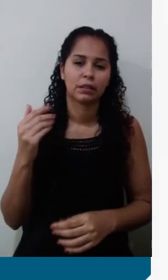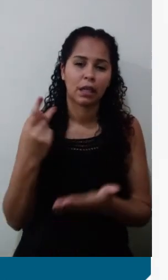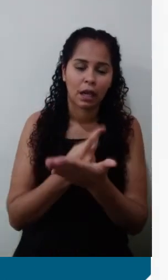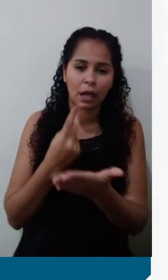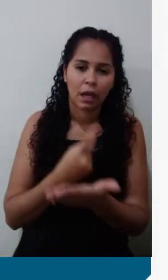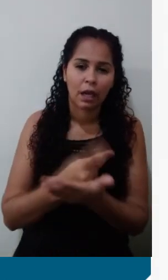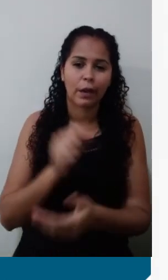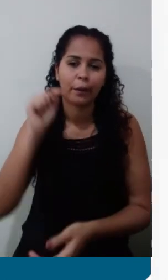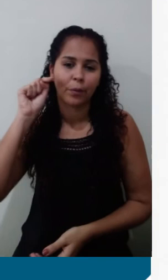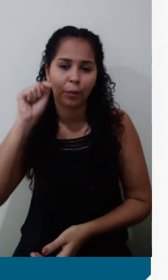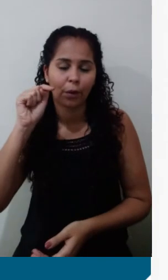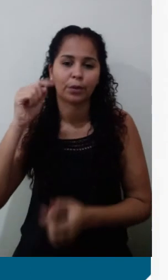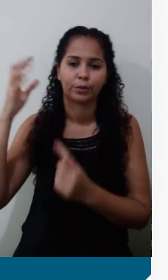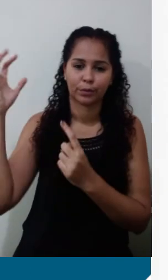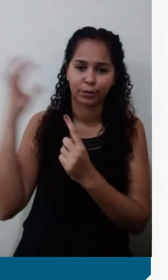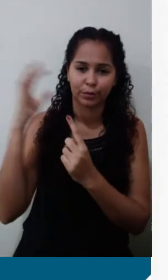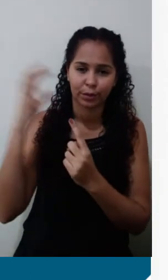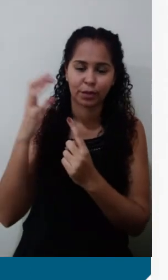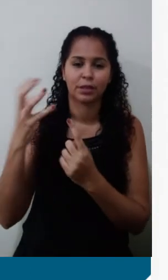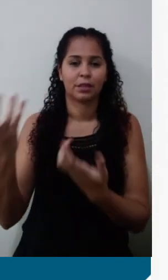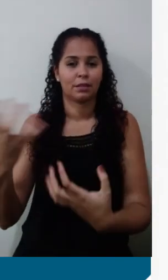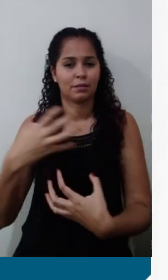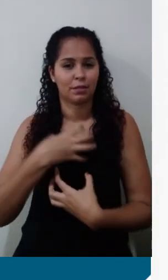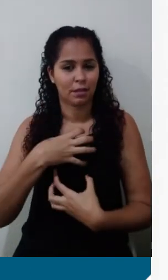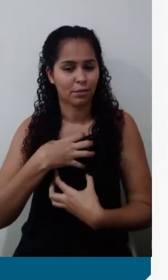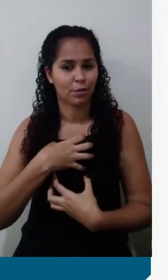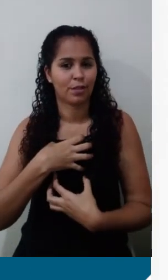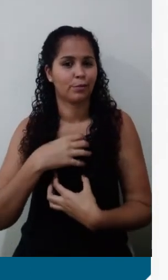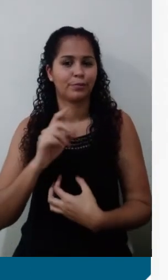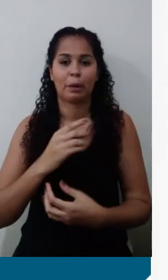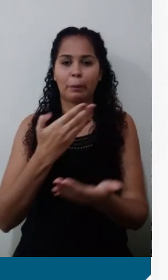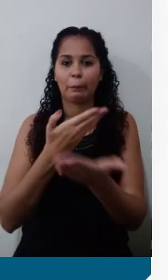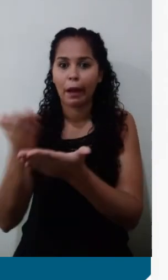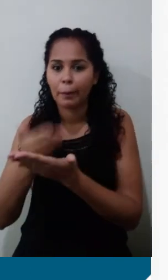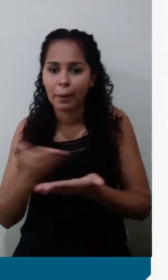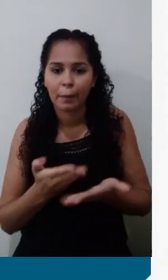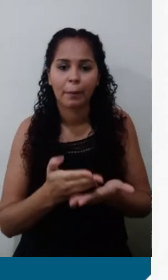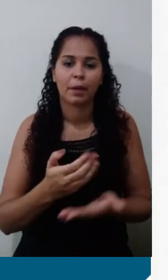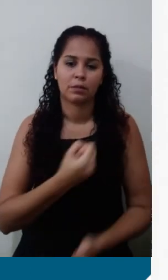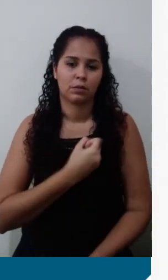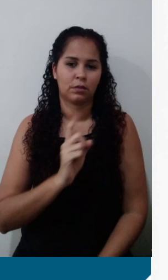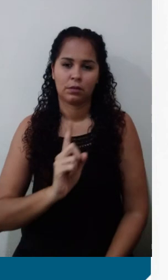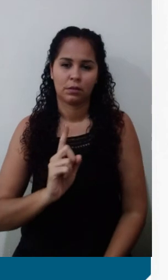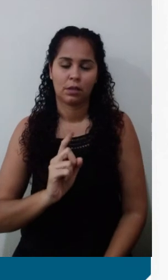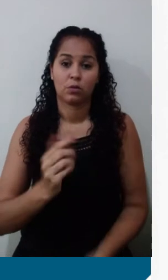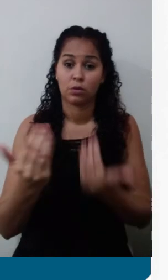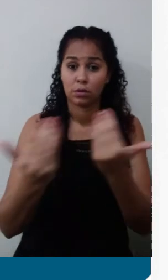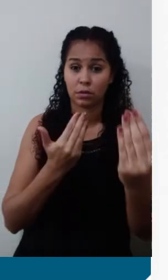de pontuação que afeta a continuidade, o sentido, ela não vai fazer com que se perca tantos